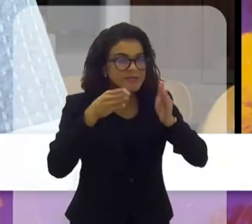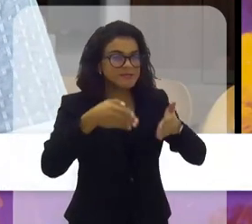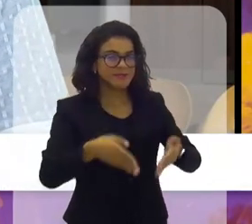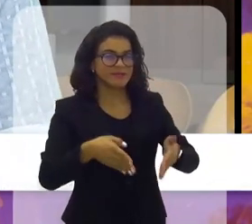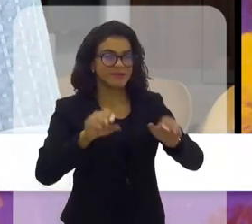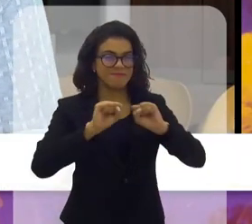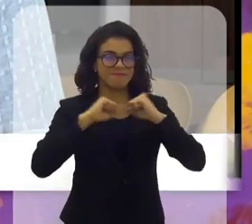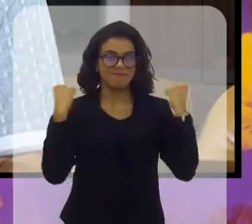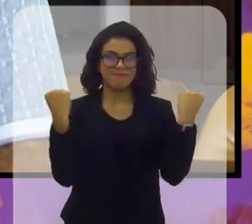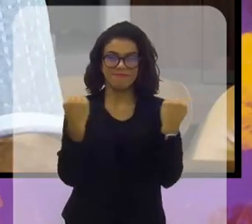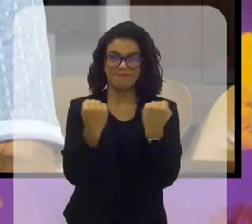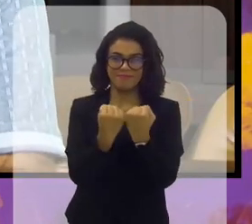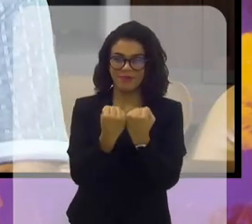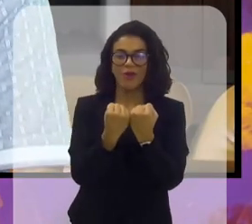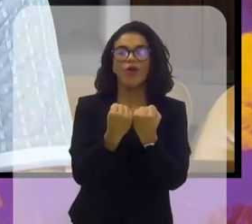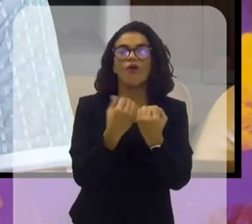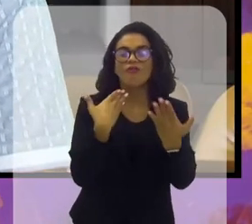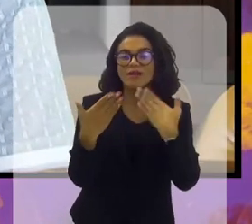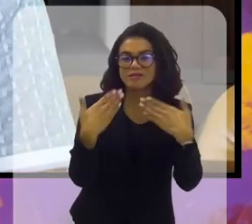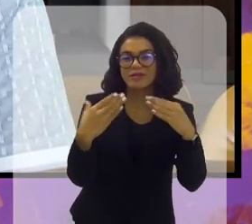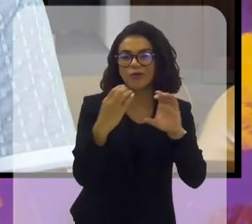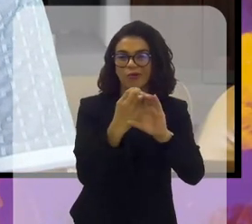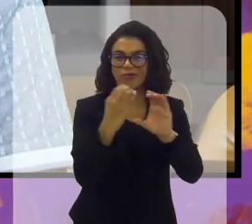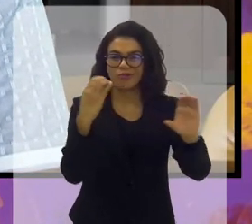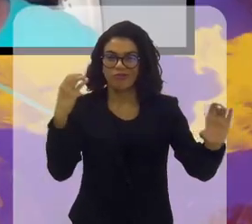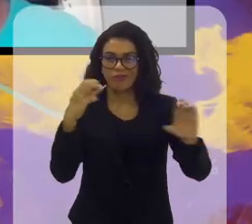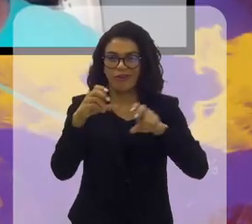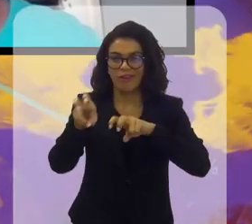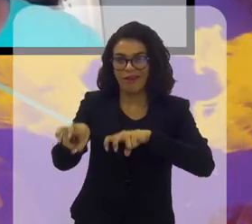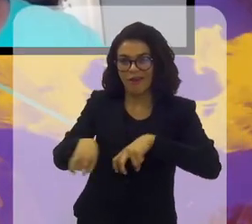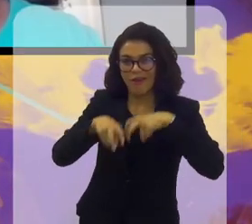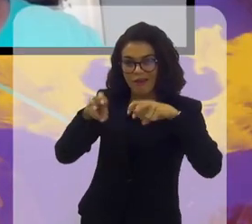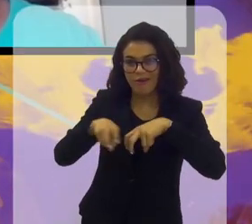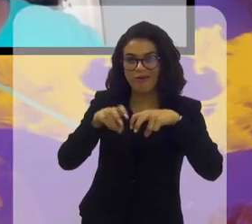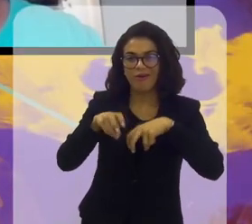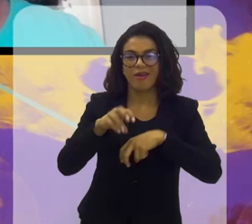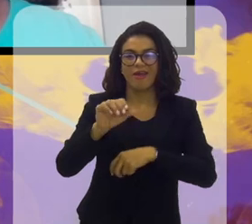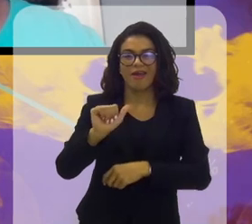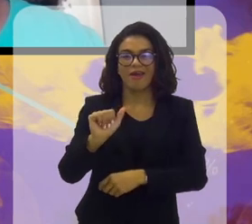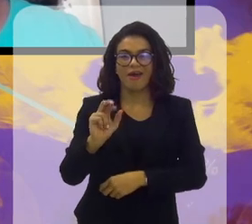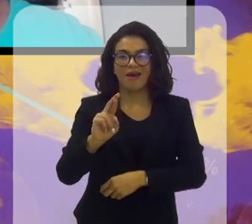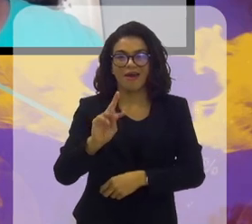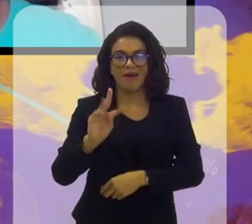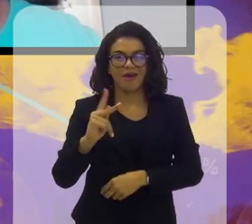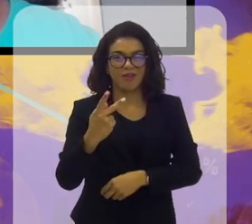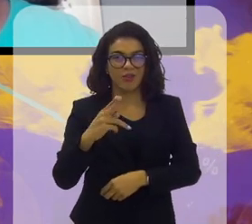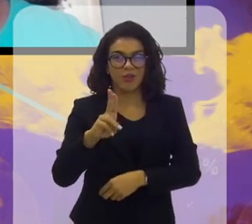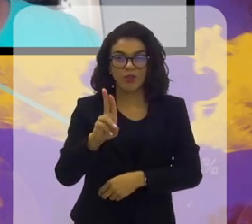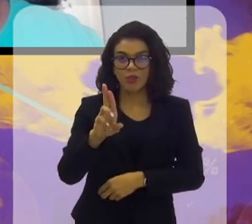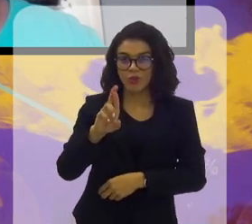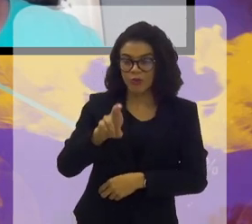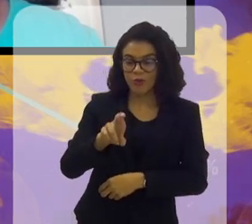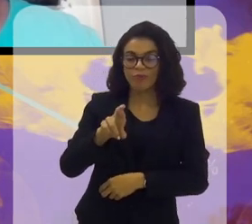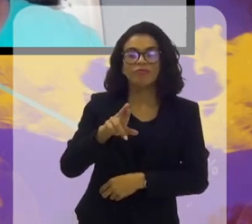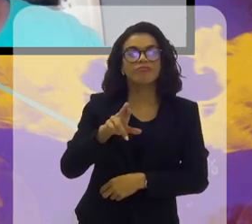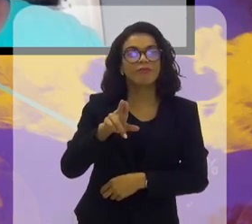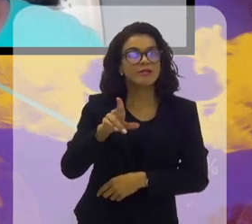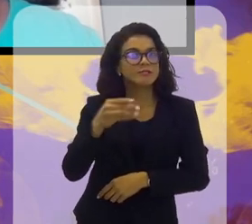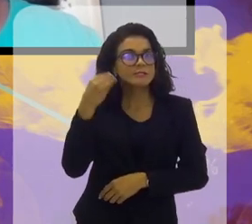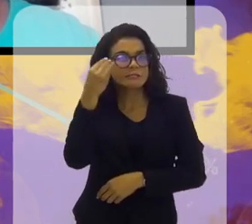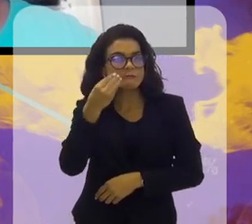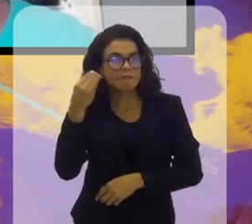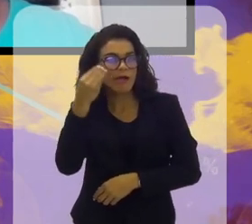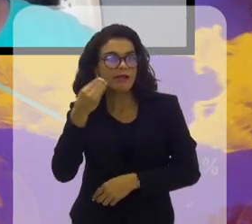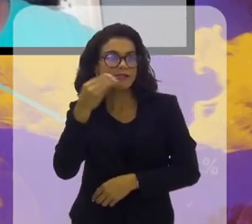especificamente no Maracanã, com o engenheiro agrônomo Arthur Melo, que tem uma vasta experiência na área, vive